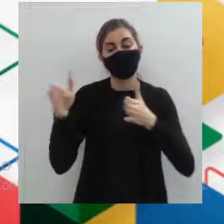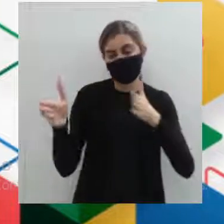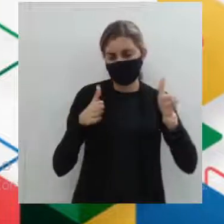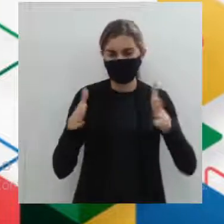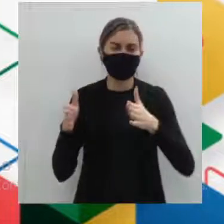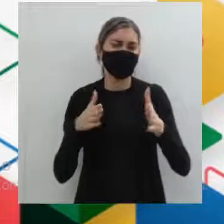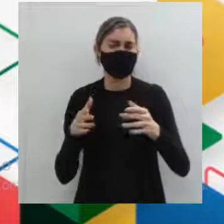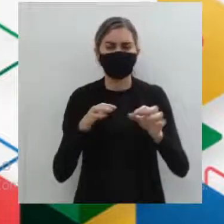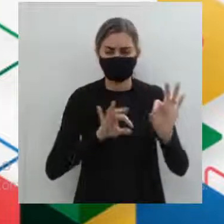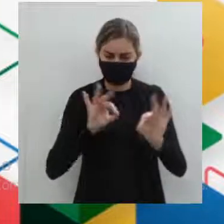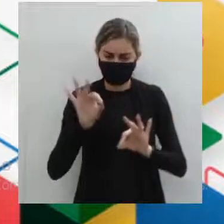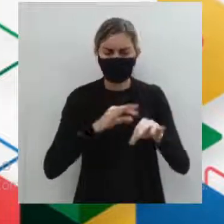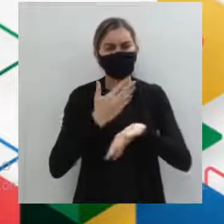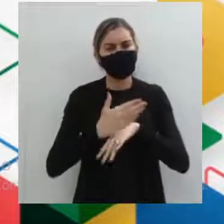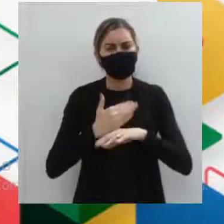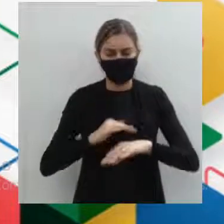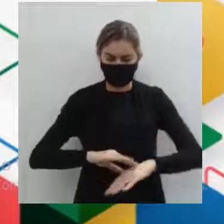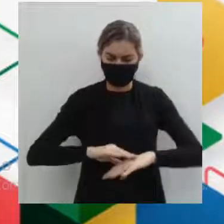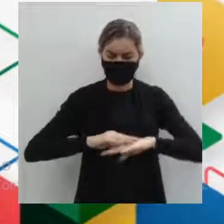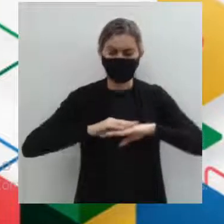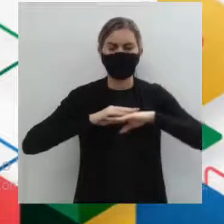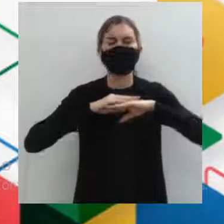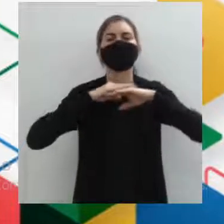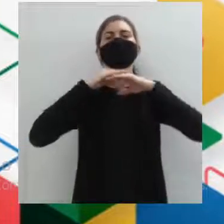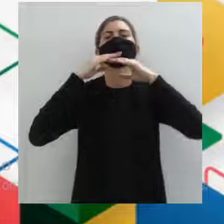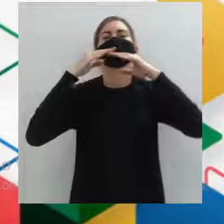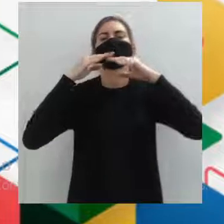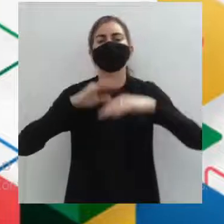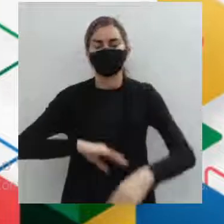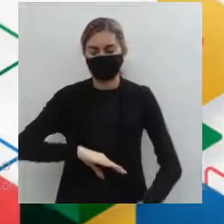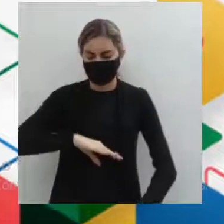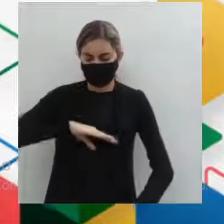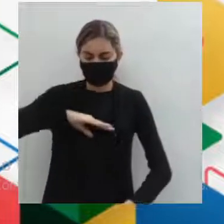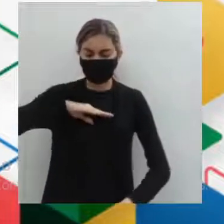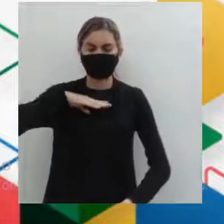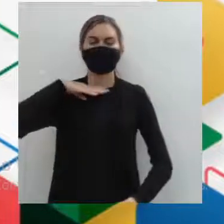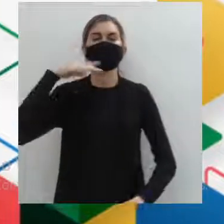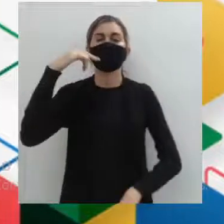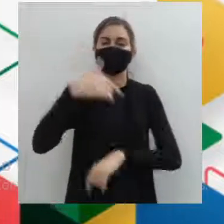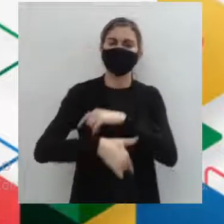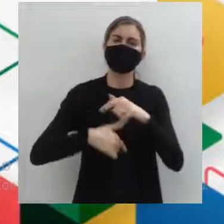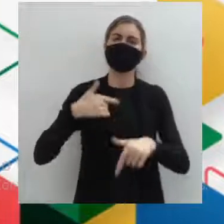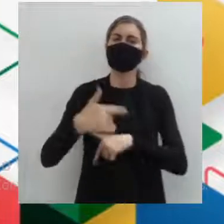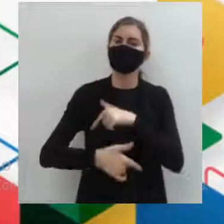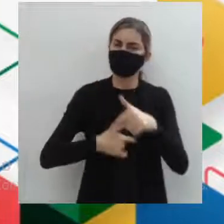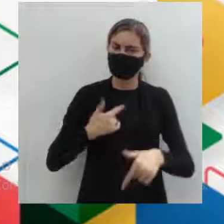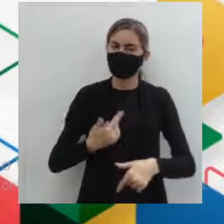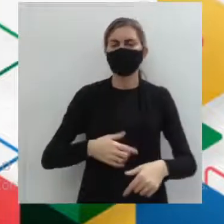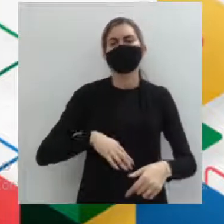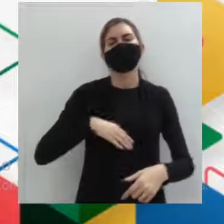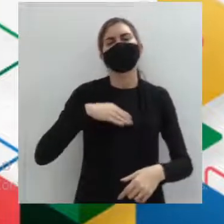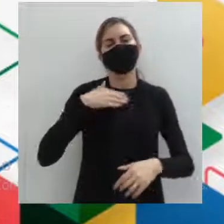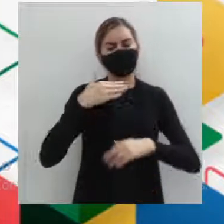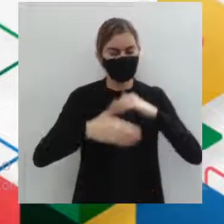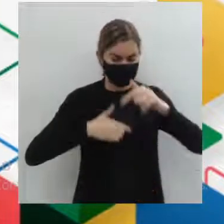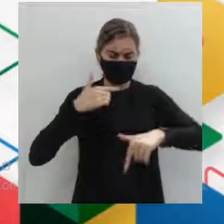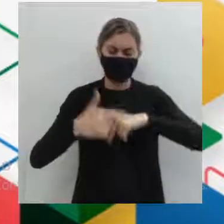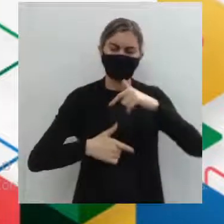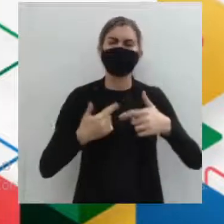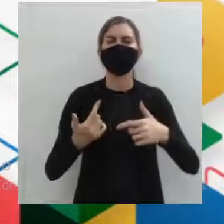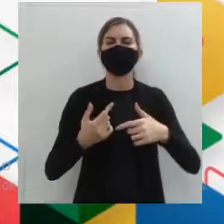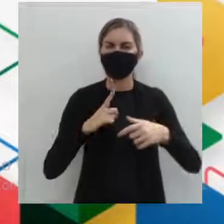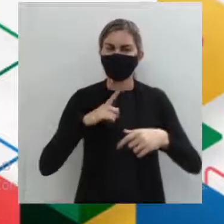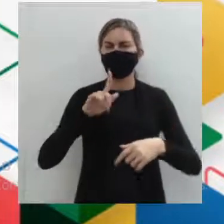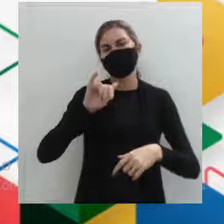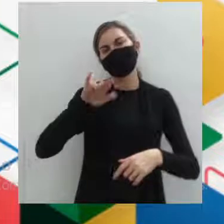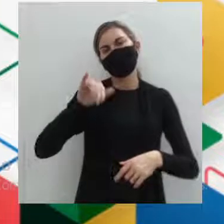durante o preparo vai aumentando a intensidade, né, do trabalho. Então a gente tem realmente a ginástica presente